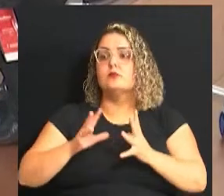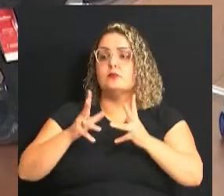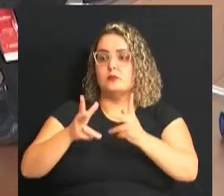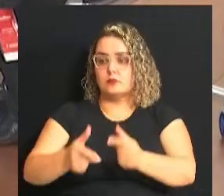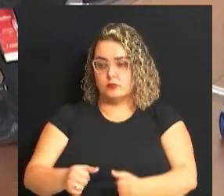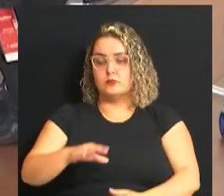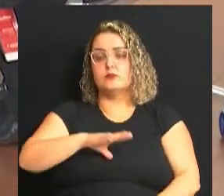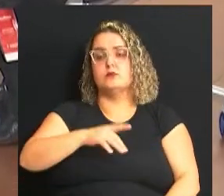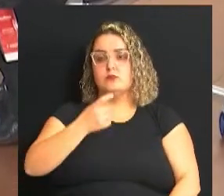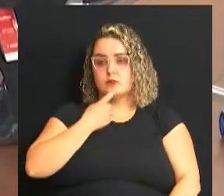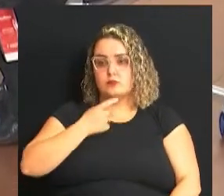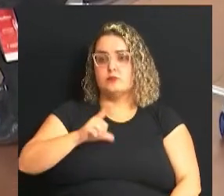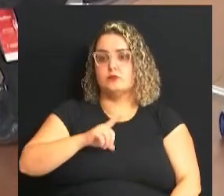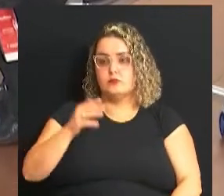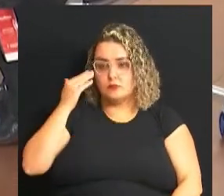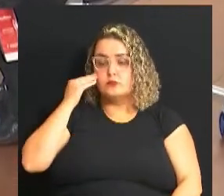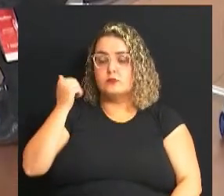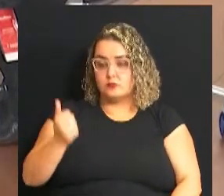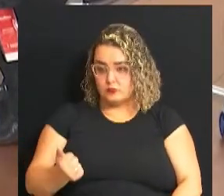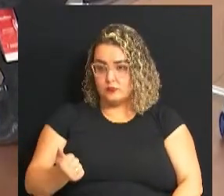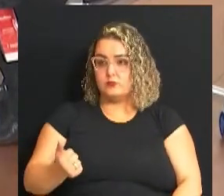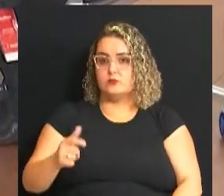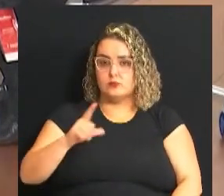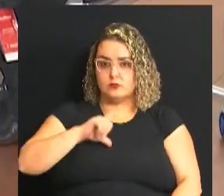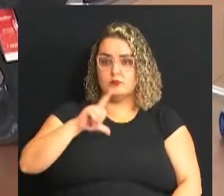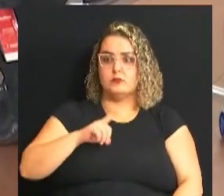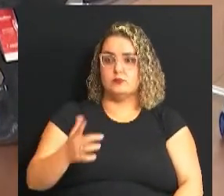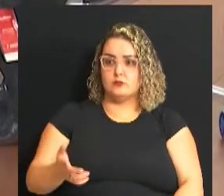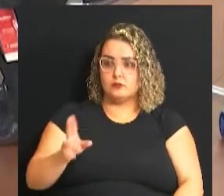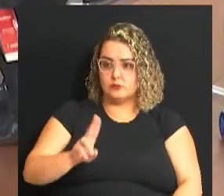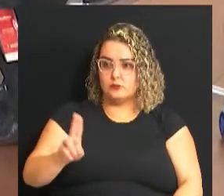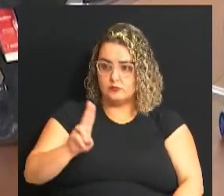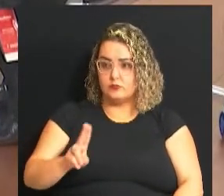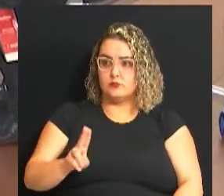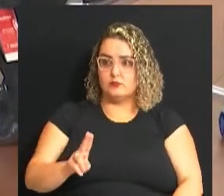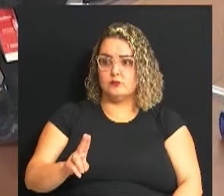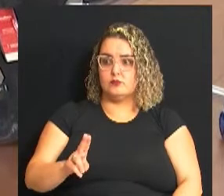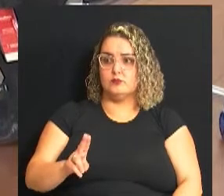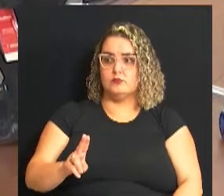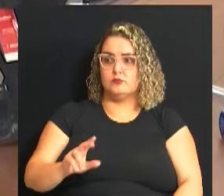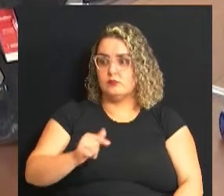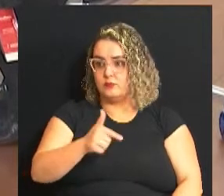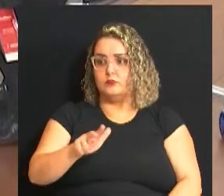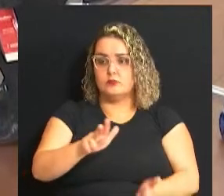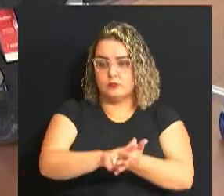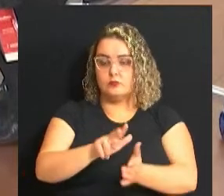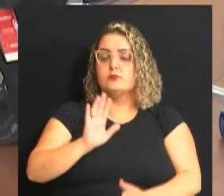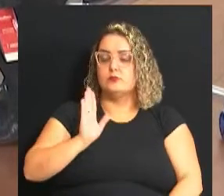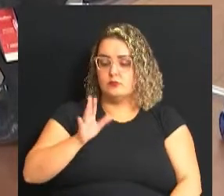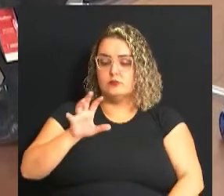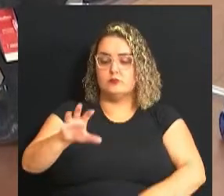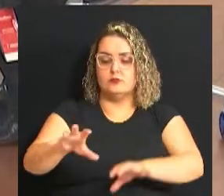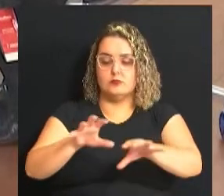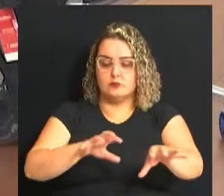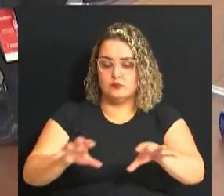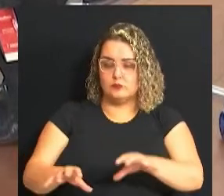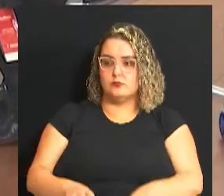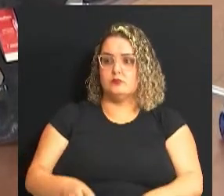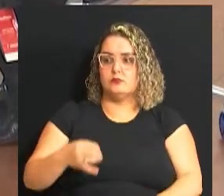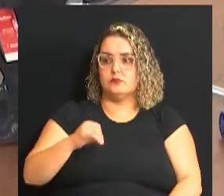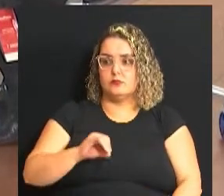tem ciência, né, de que existe lá uma ocupação irregular, eles estão mapeados. Então, se entrar na